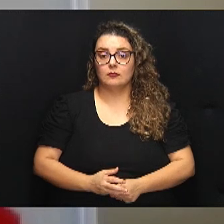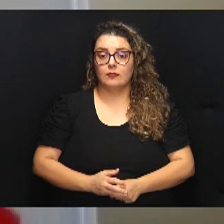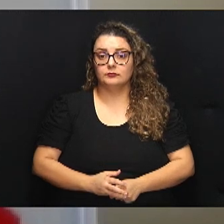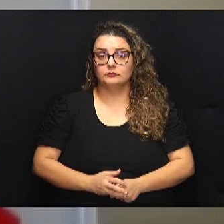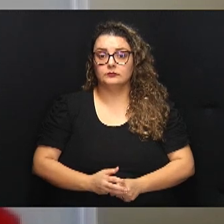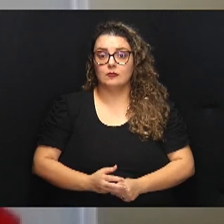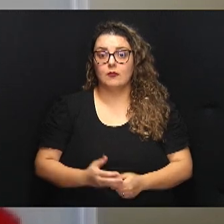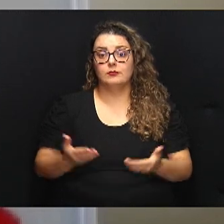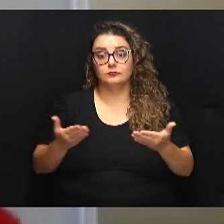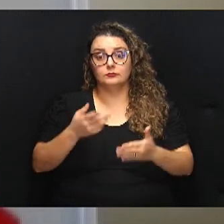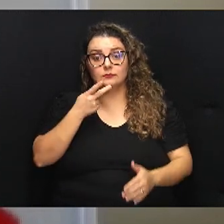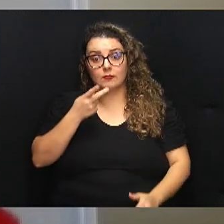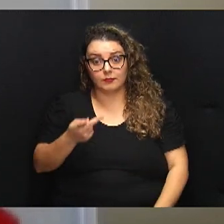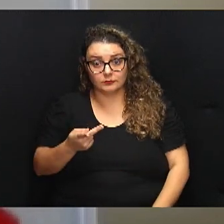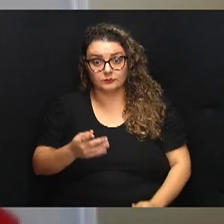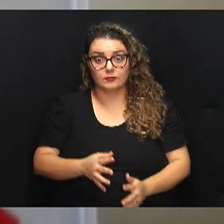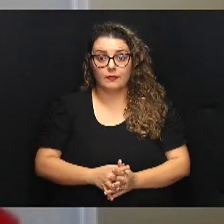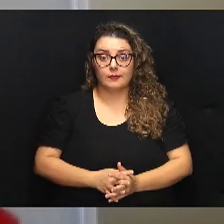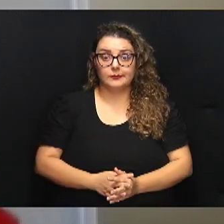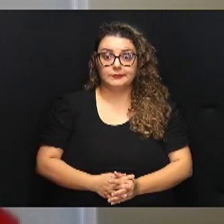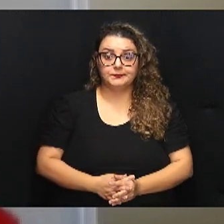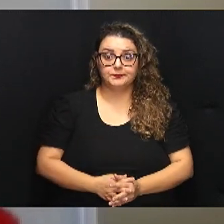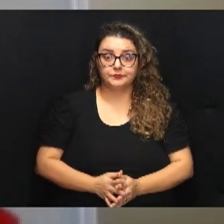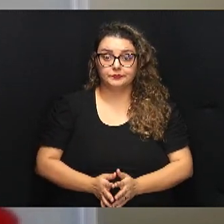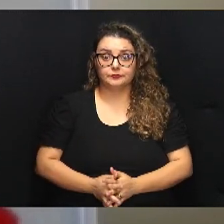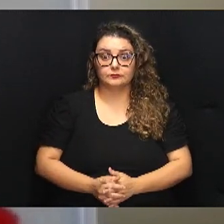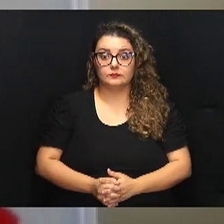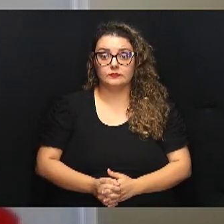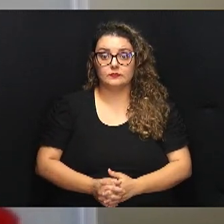Hoje eu diria que ela